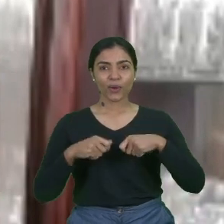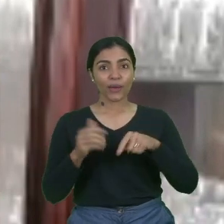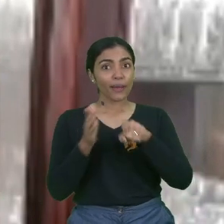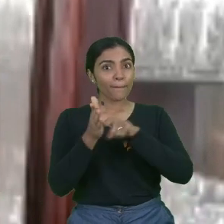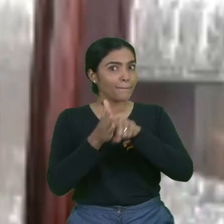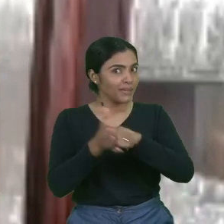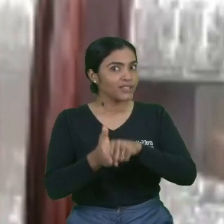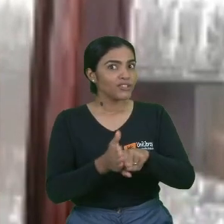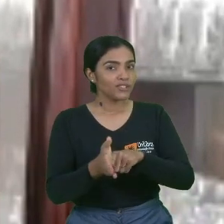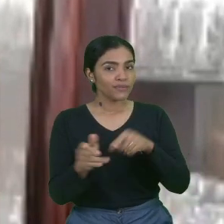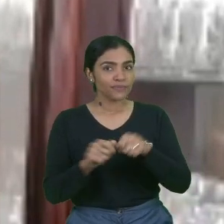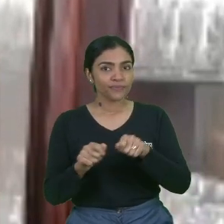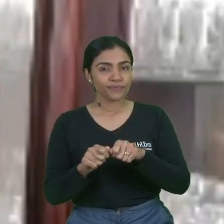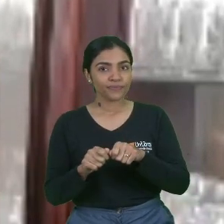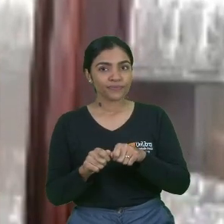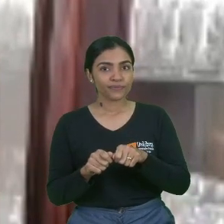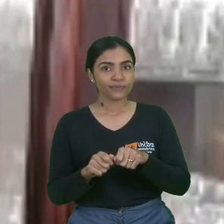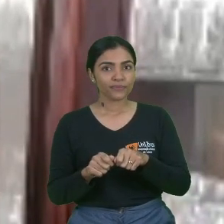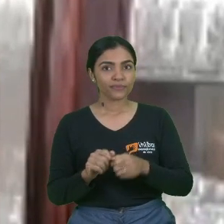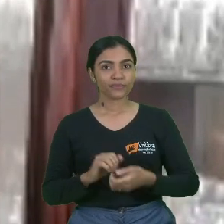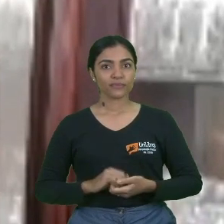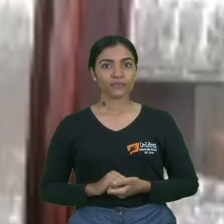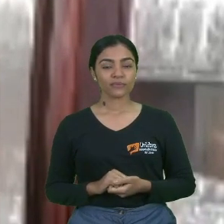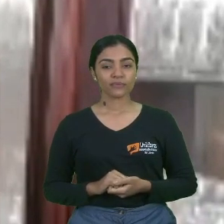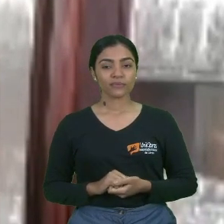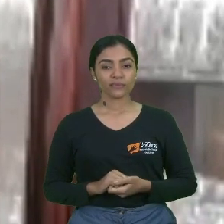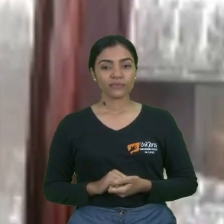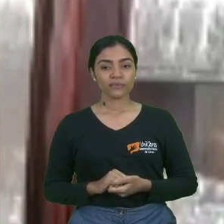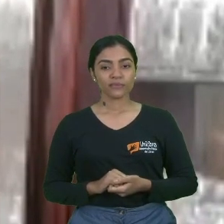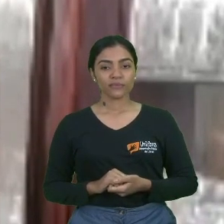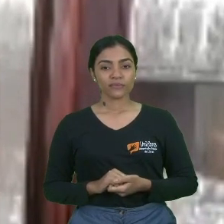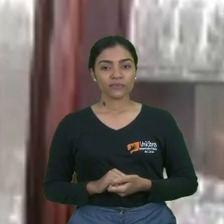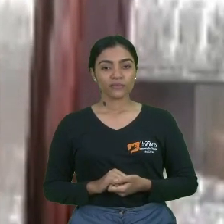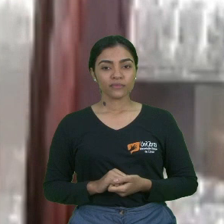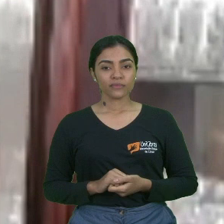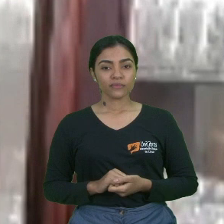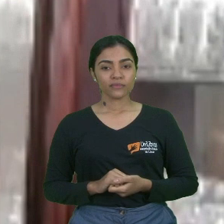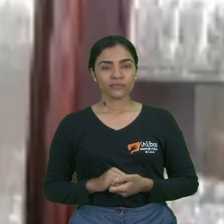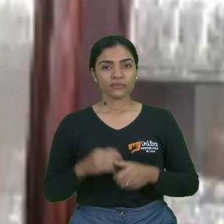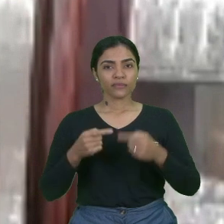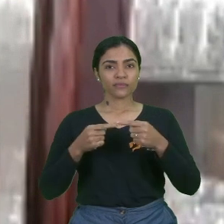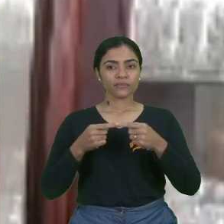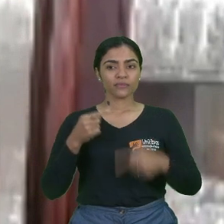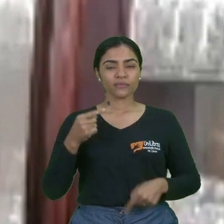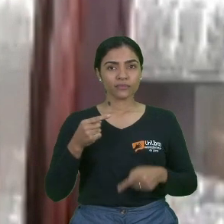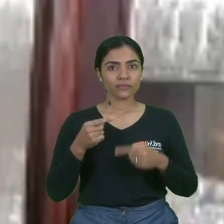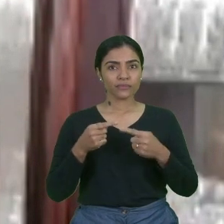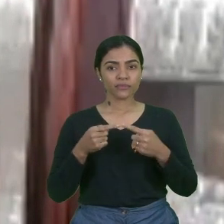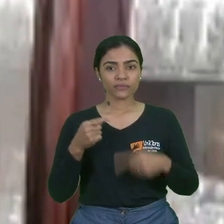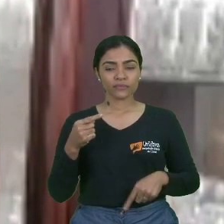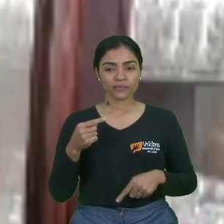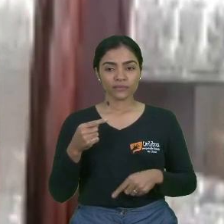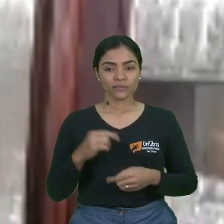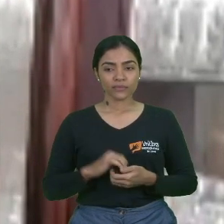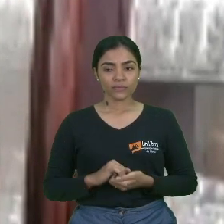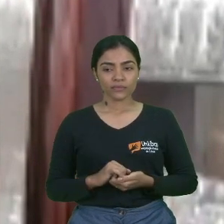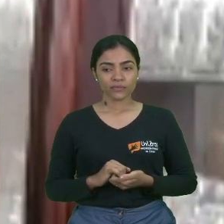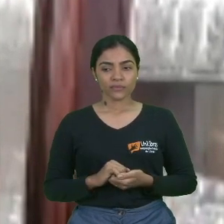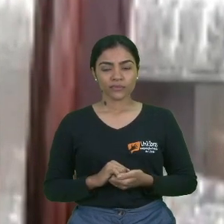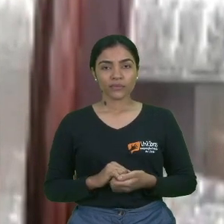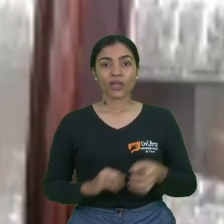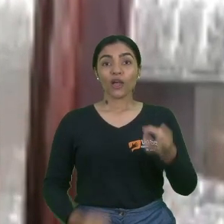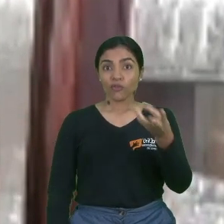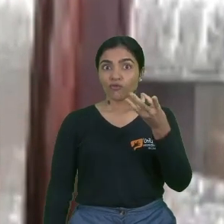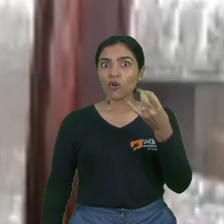em eu gostei um pouco dessa expressão que organizado um pouco eu vou contar quantos